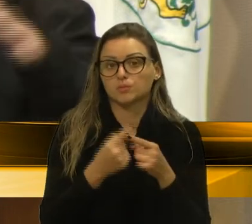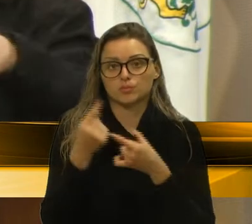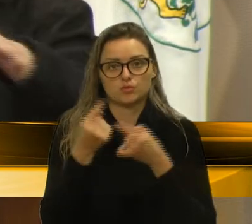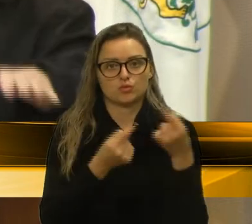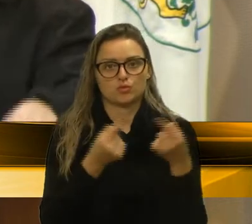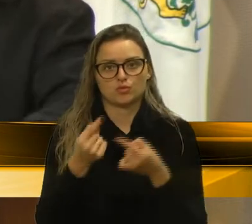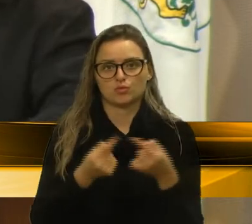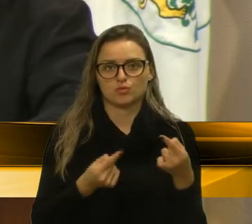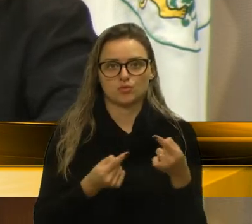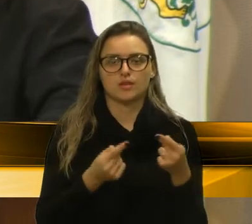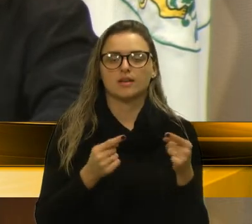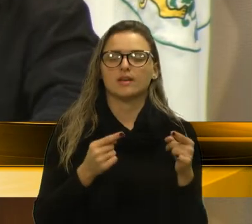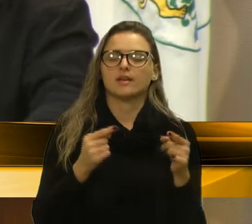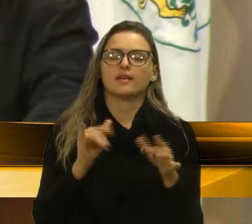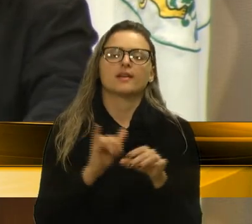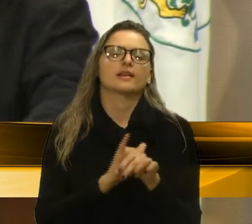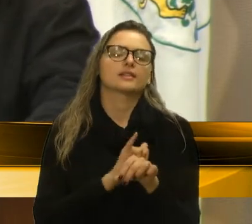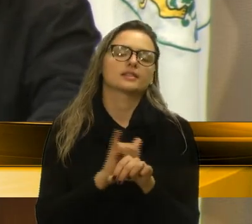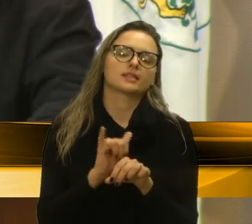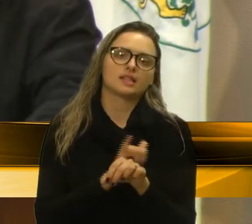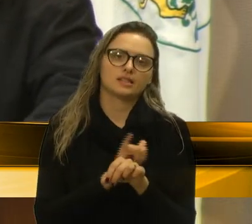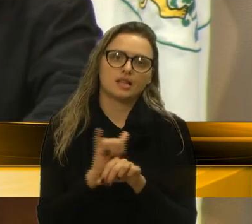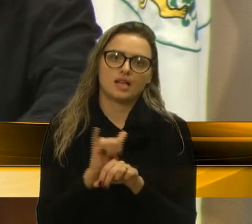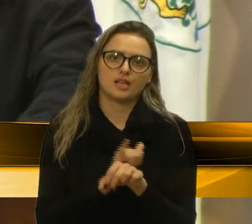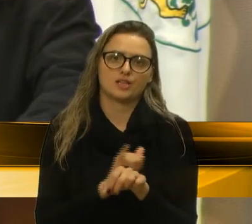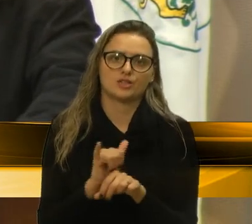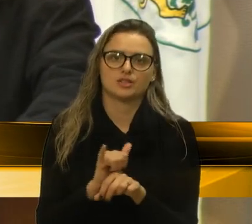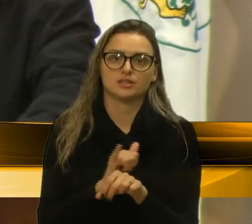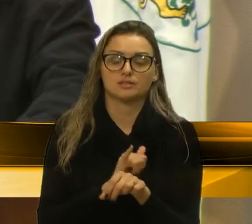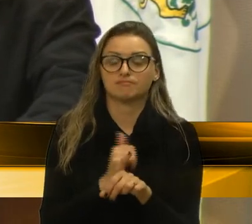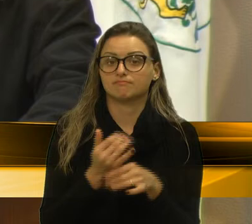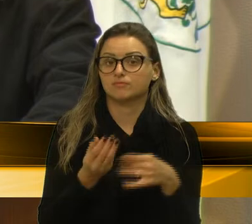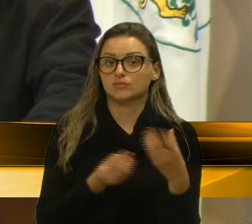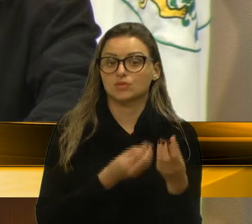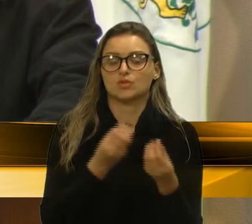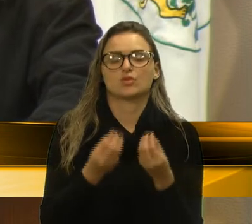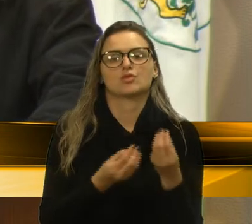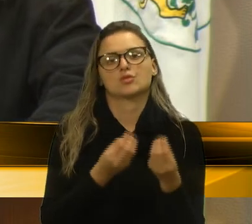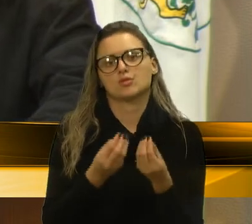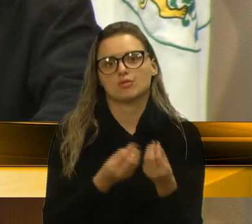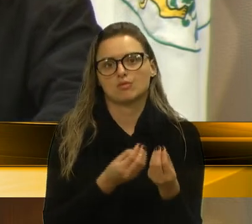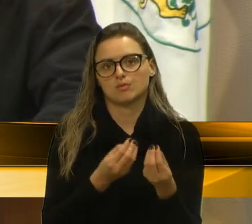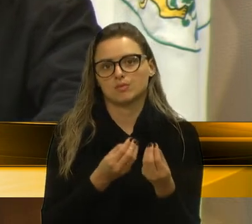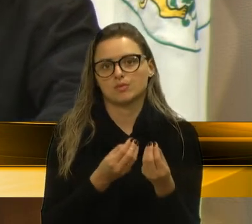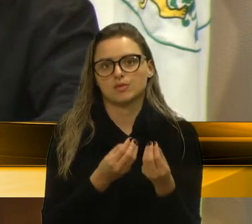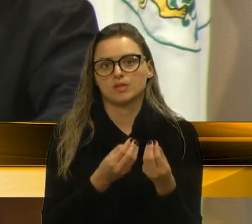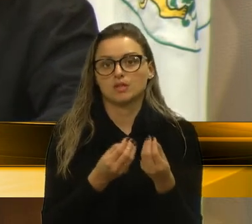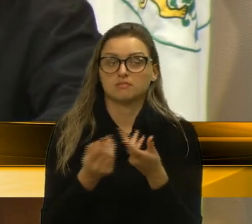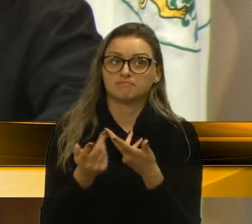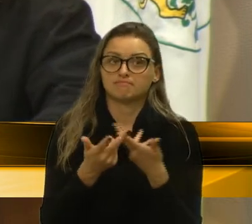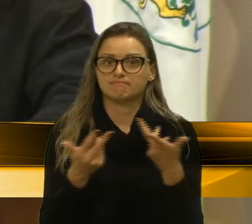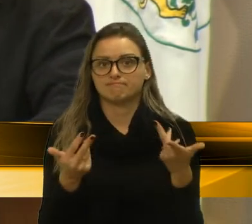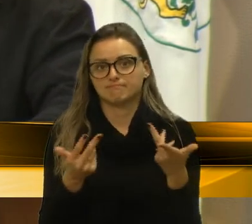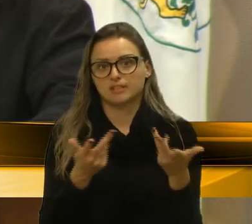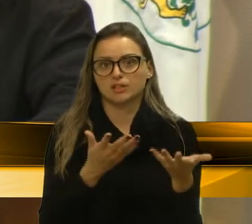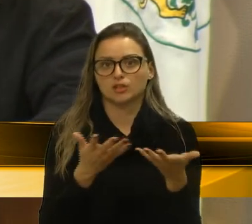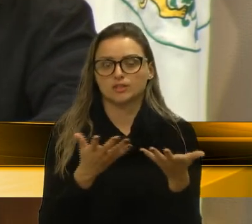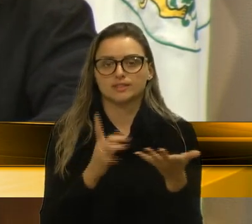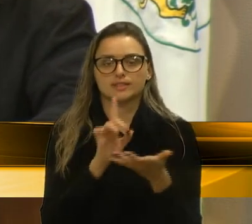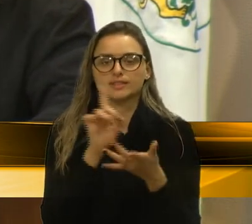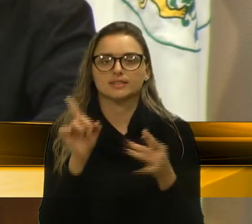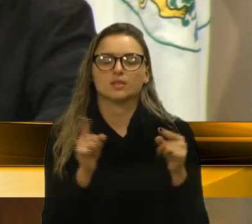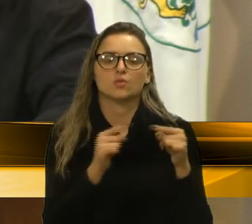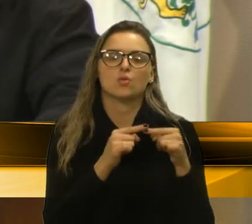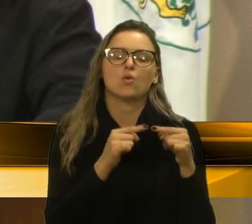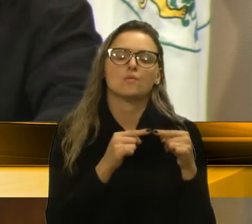debatermos alternativas, né, com relação a essa posição equivocada de parte do